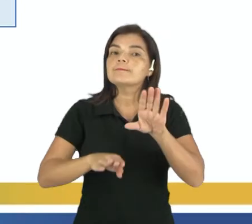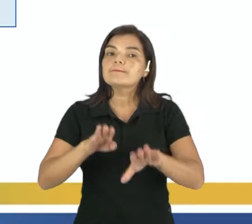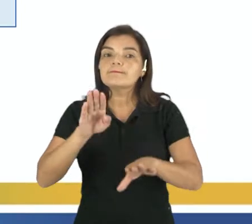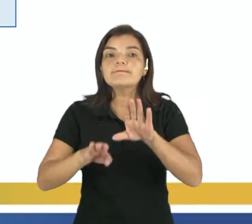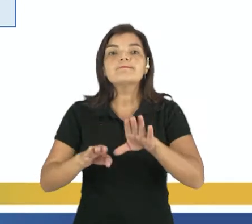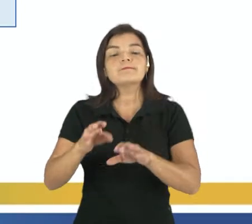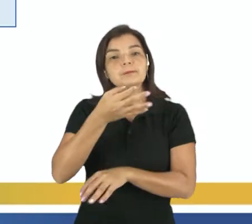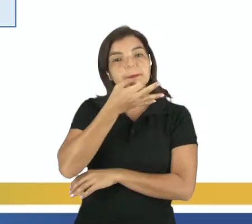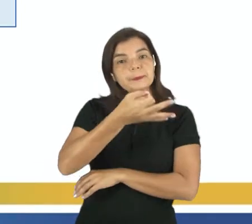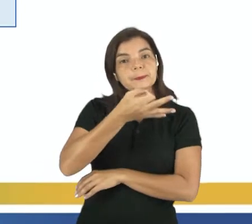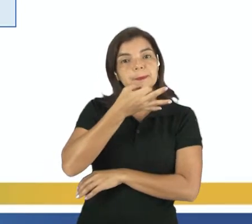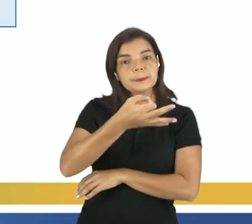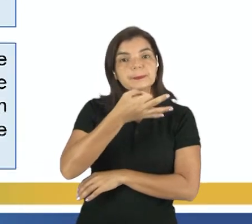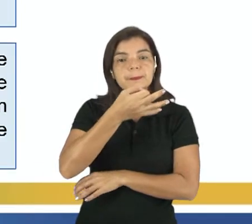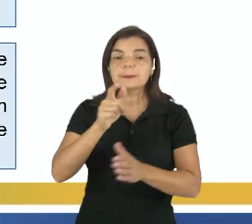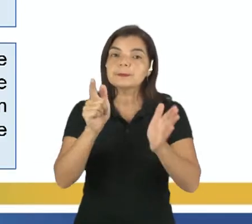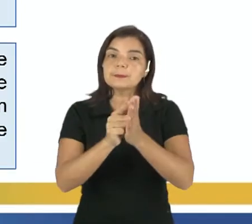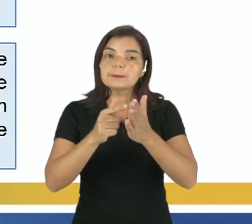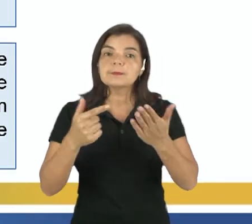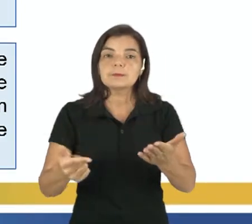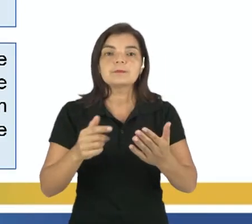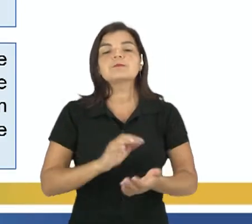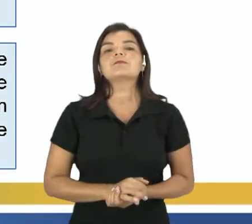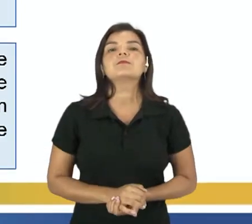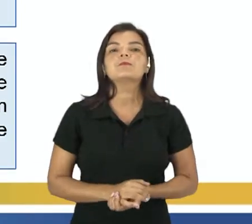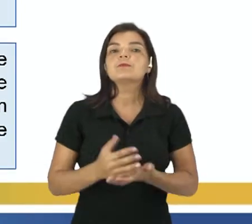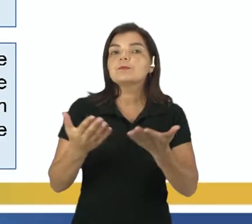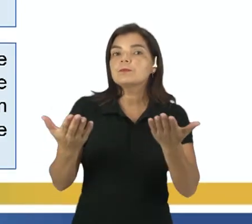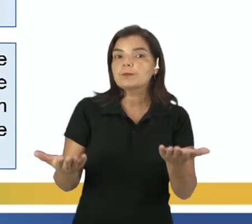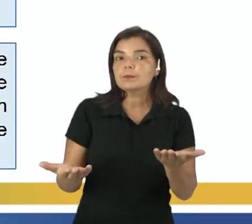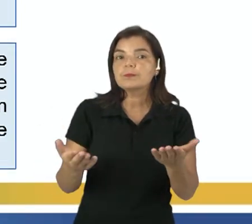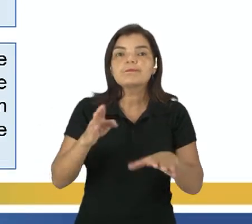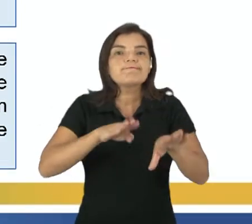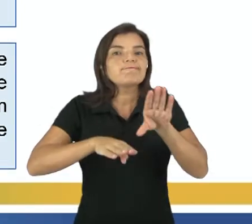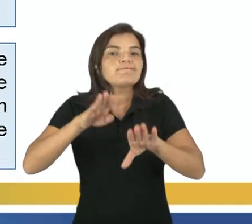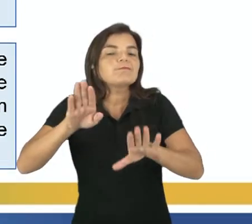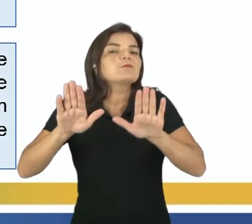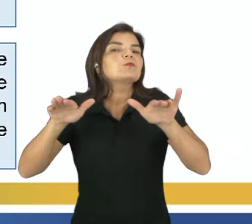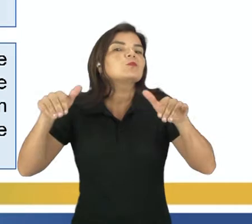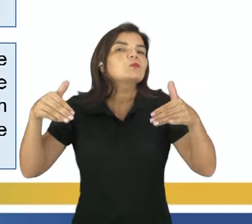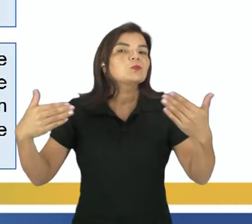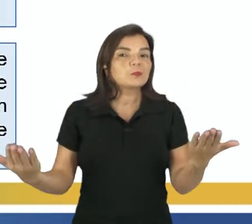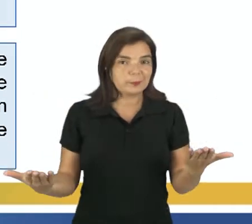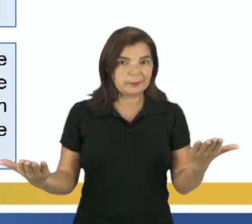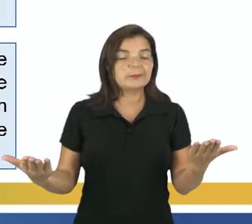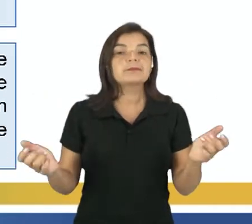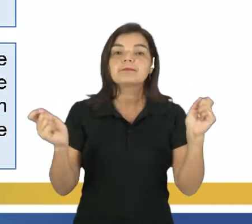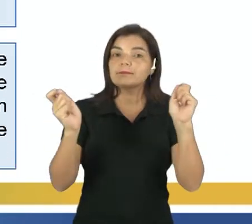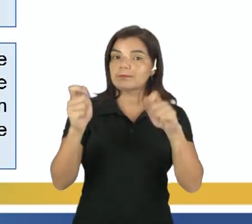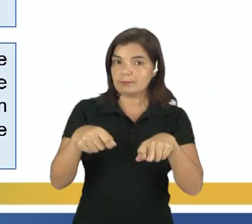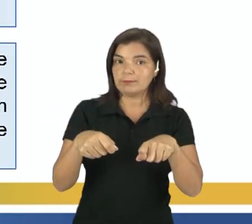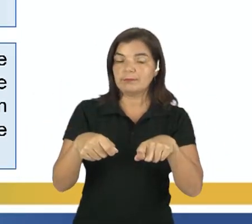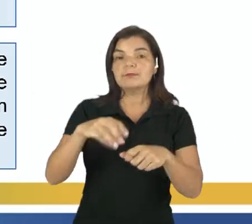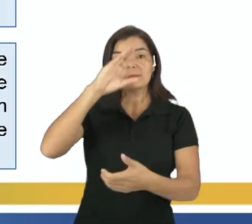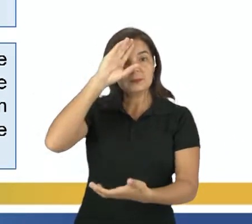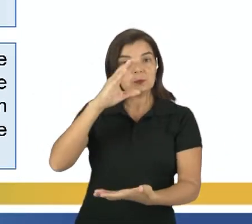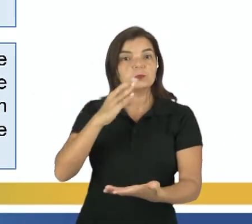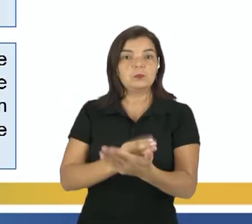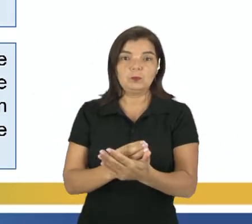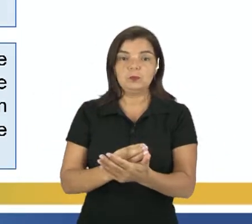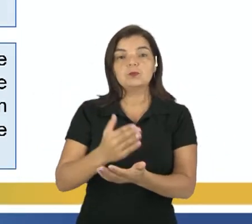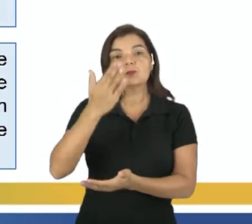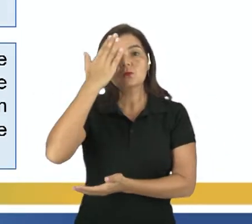acordo com o ponto de vista do jornal. Assim, dependendo de qual seja ele, pode-se acreditar